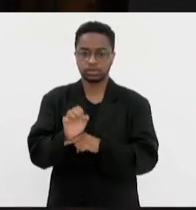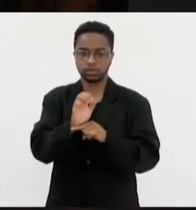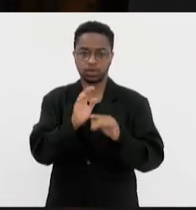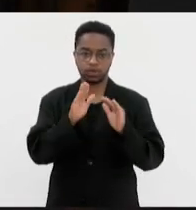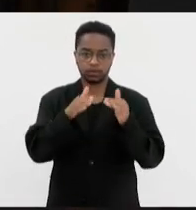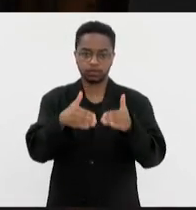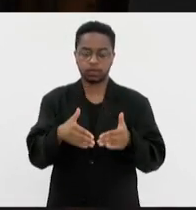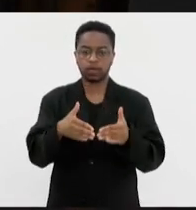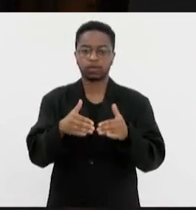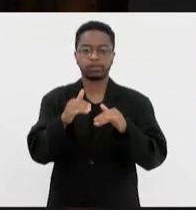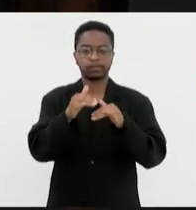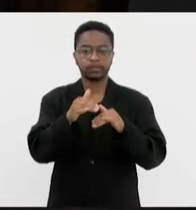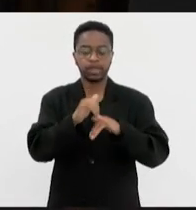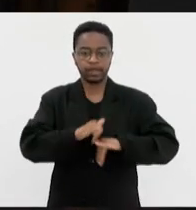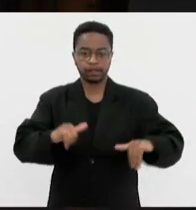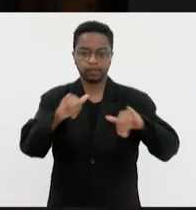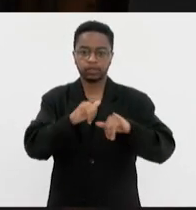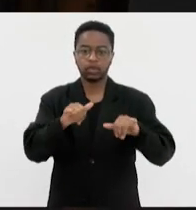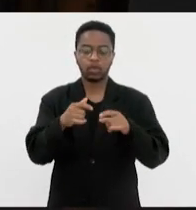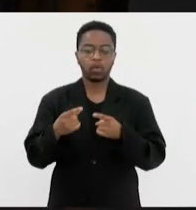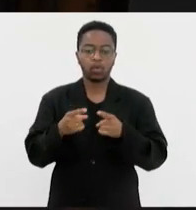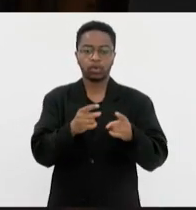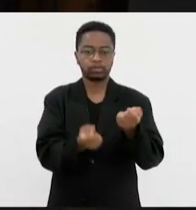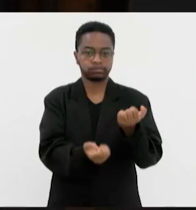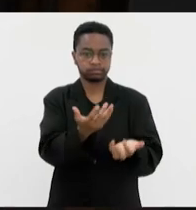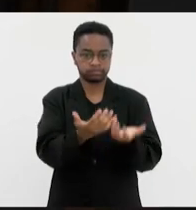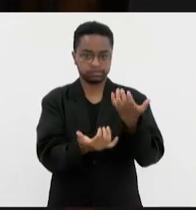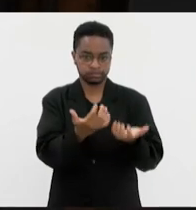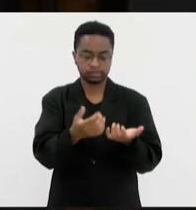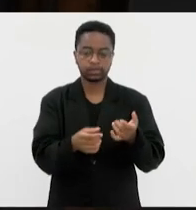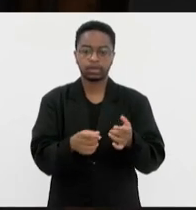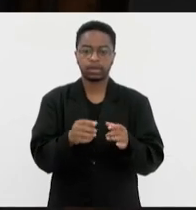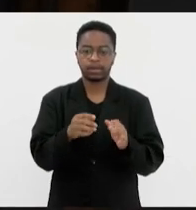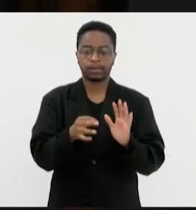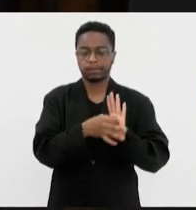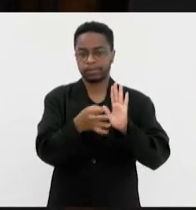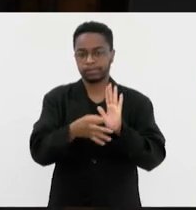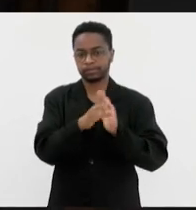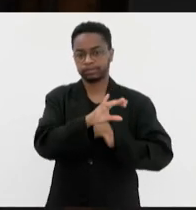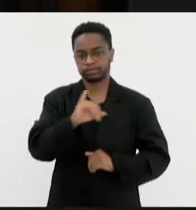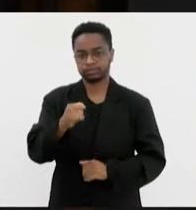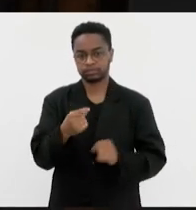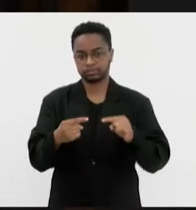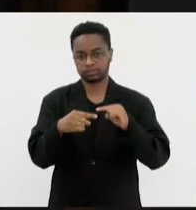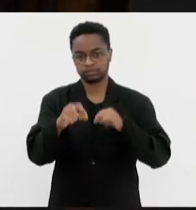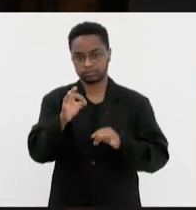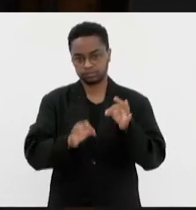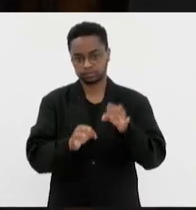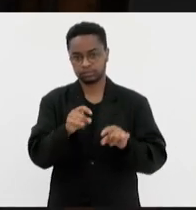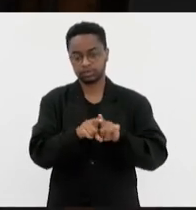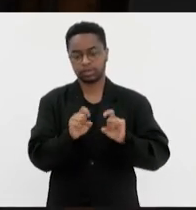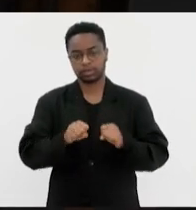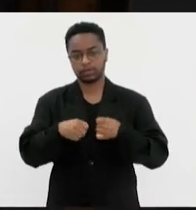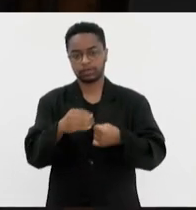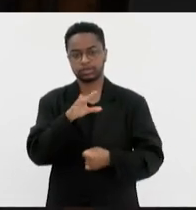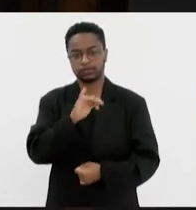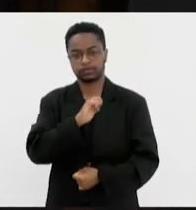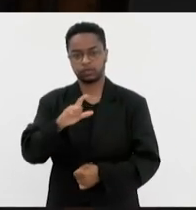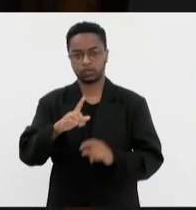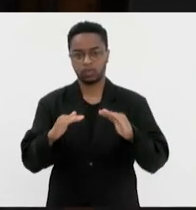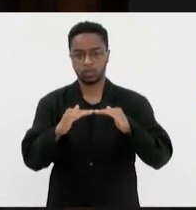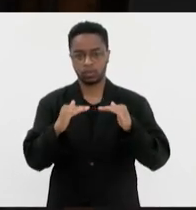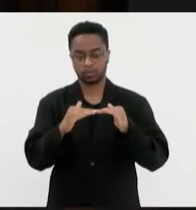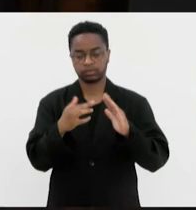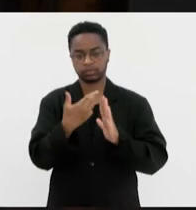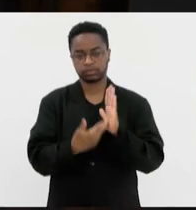contra Incêndio e Pânico. Pareceres das comissões de Constituição e Justiça pela juridicidade e defesa civil, favorável.